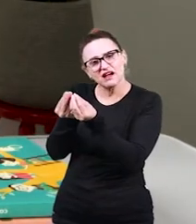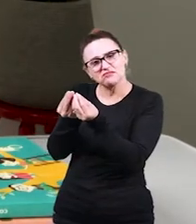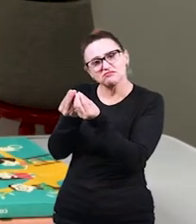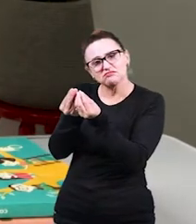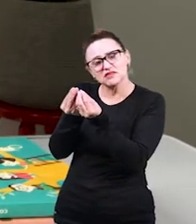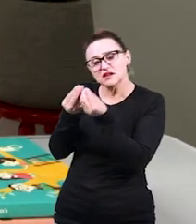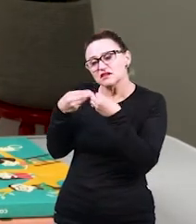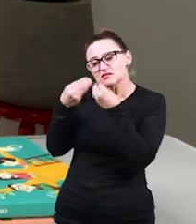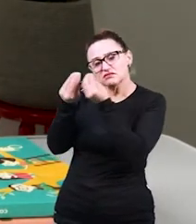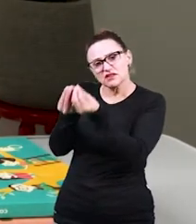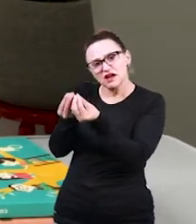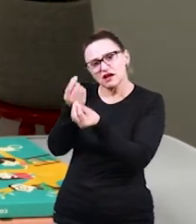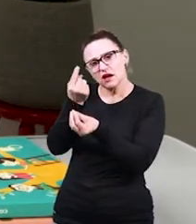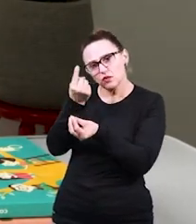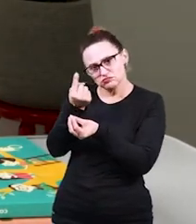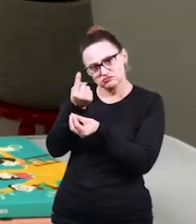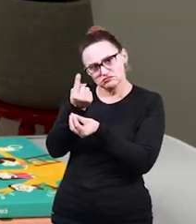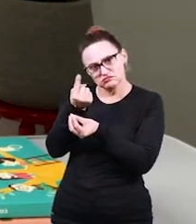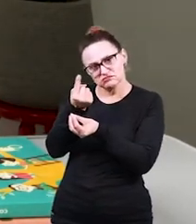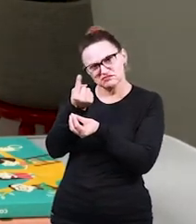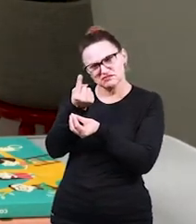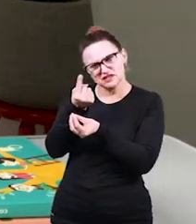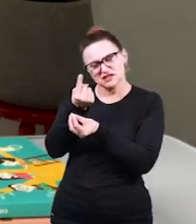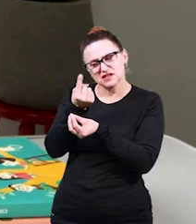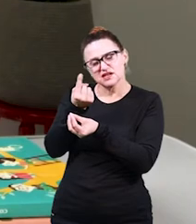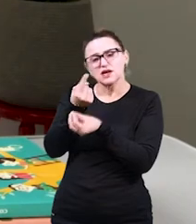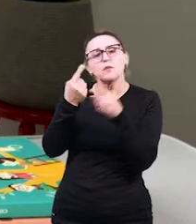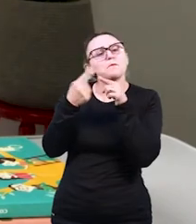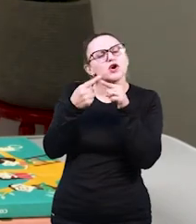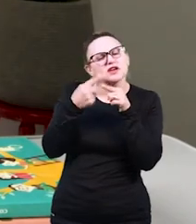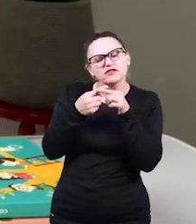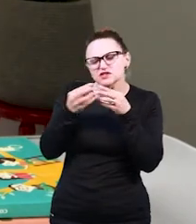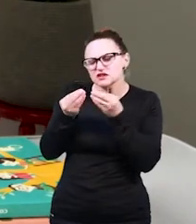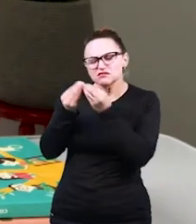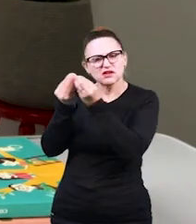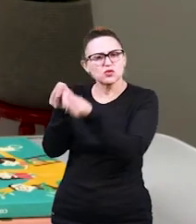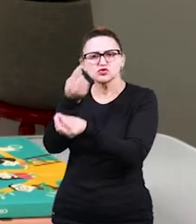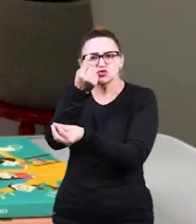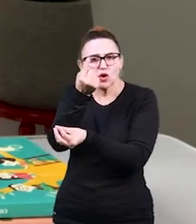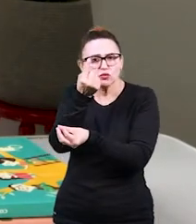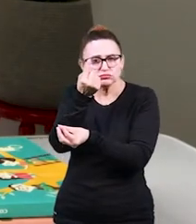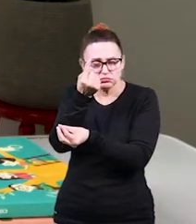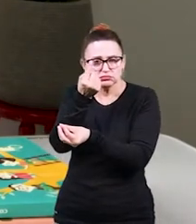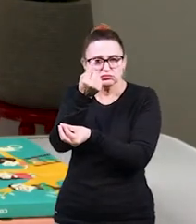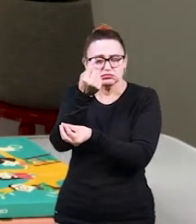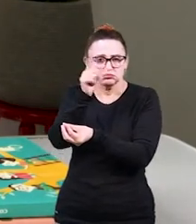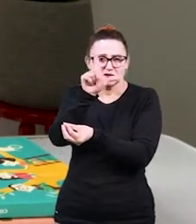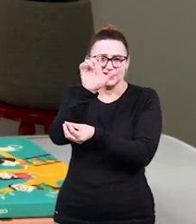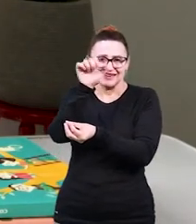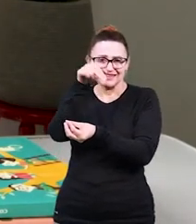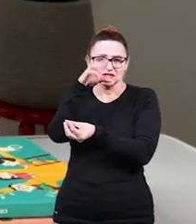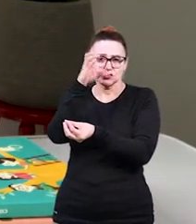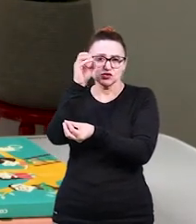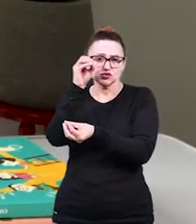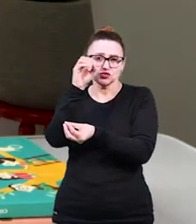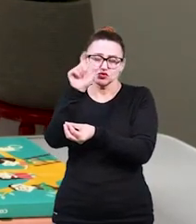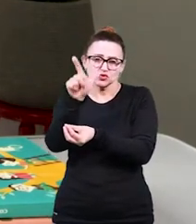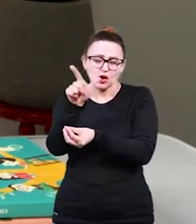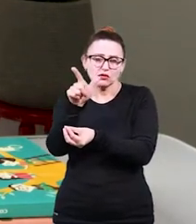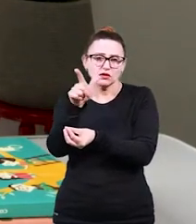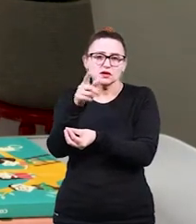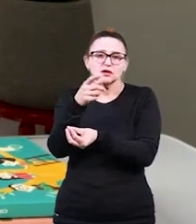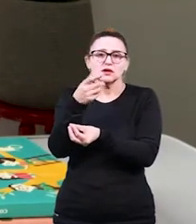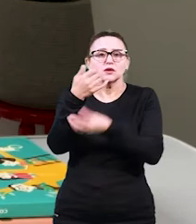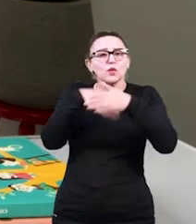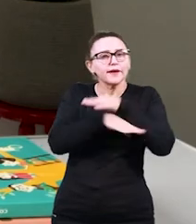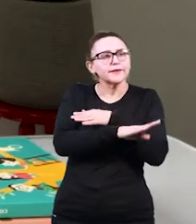apenas um e fica com um. E aí o pai fica intrigado, né, filho, por que você entregou só um lençol para o seu avô e ficou com